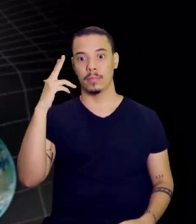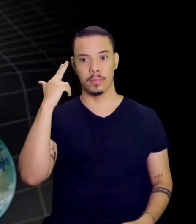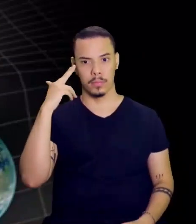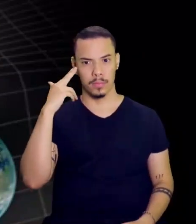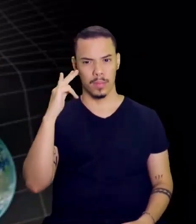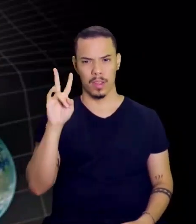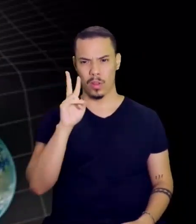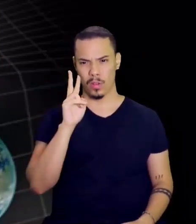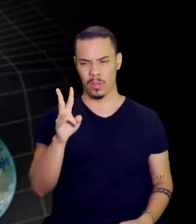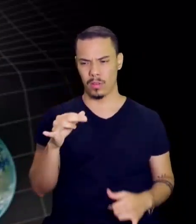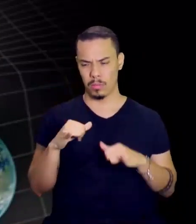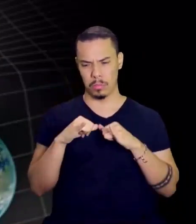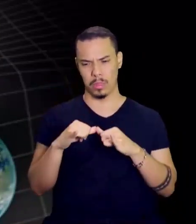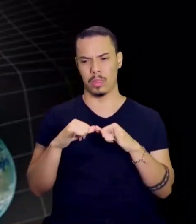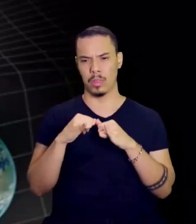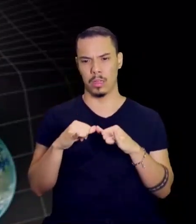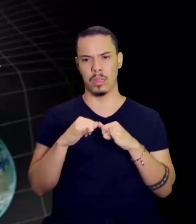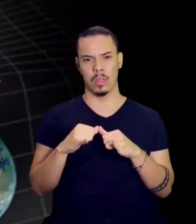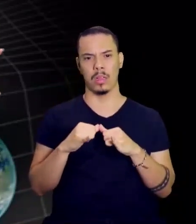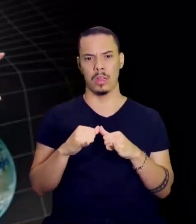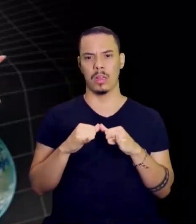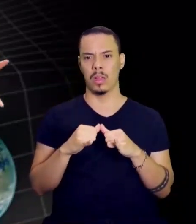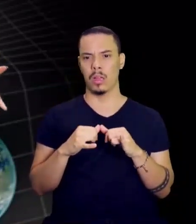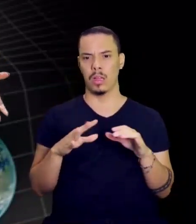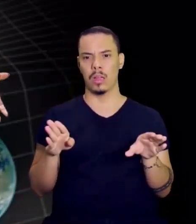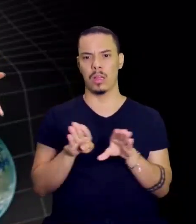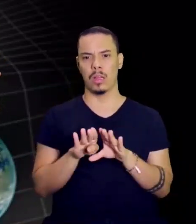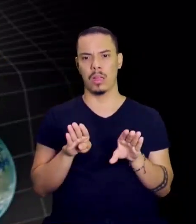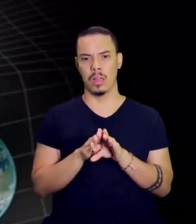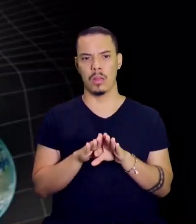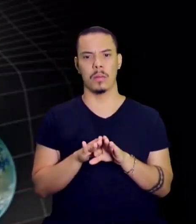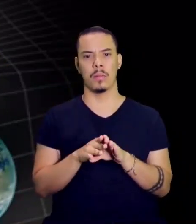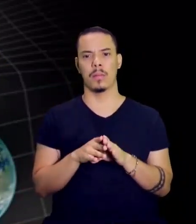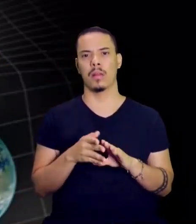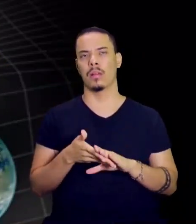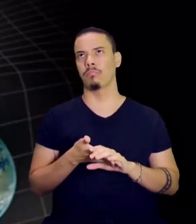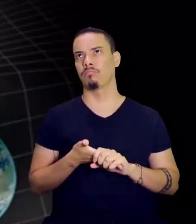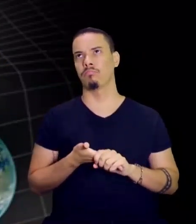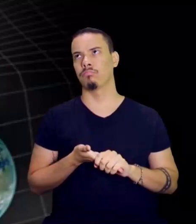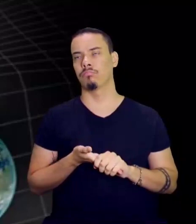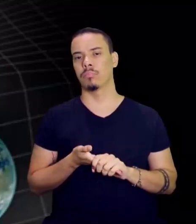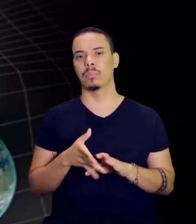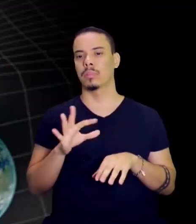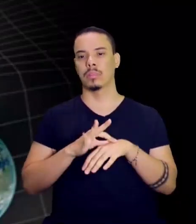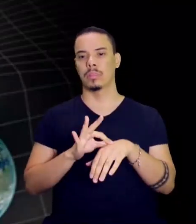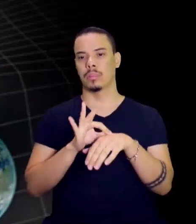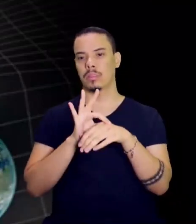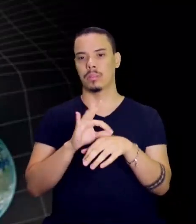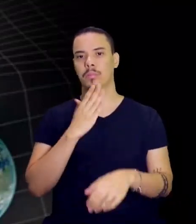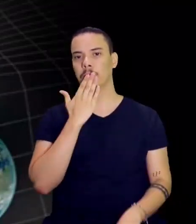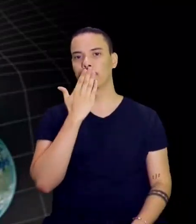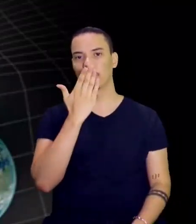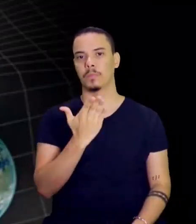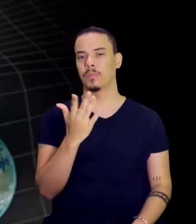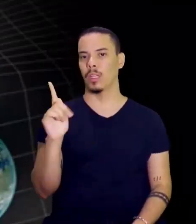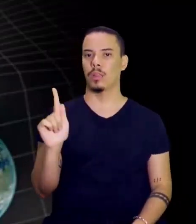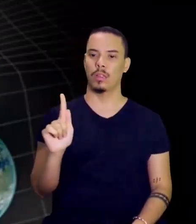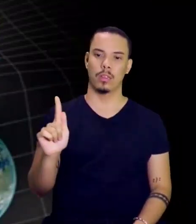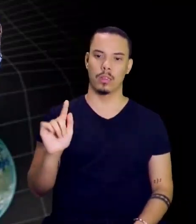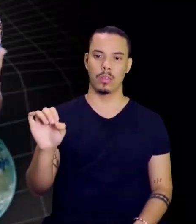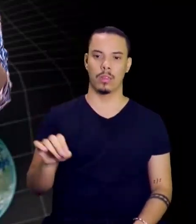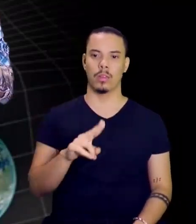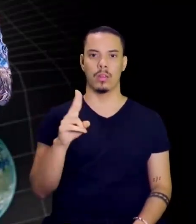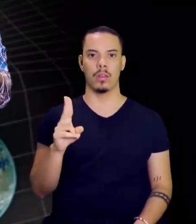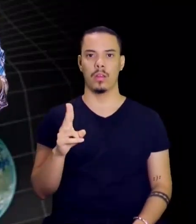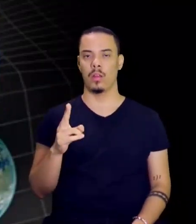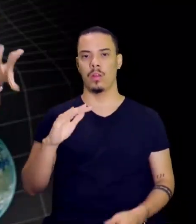eu vi no mercado, assim, em relação a Carga, pacote de 5 tonelada, quilogramas, né? Você Isso. chega lá, carne pede uma porção em gramas, pacotinhos